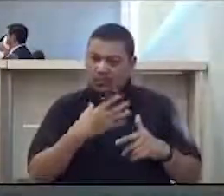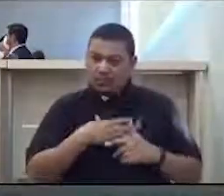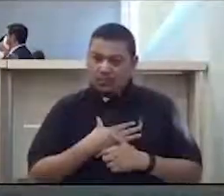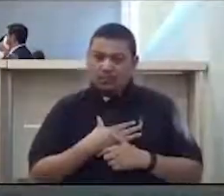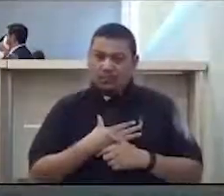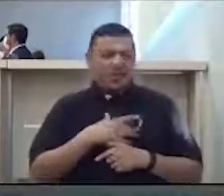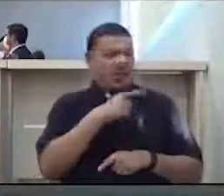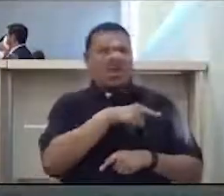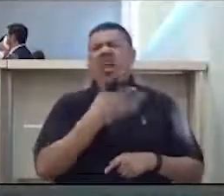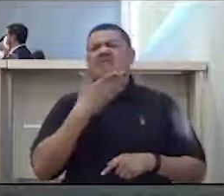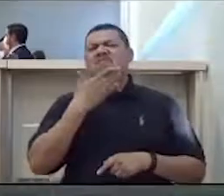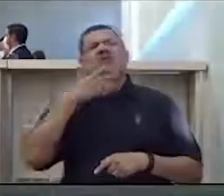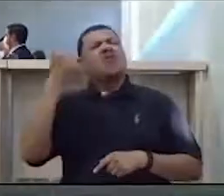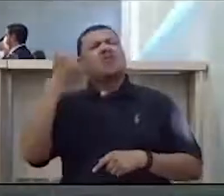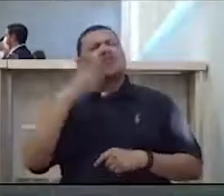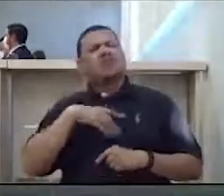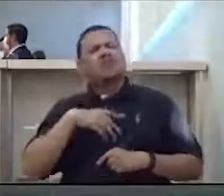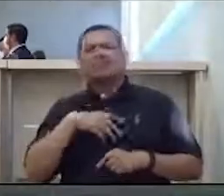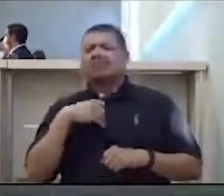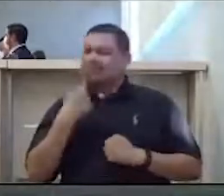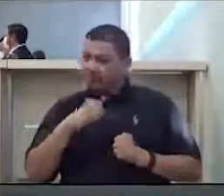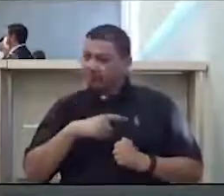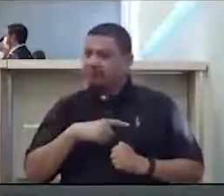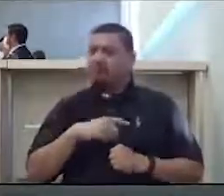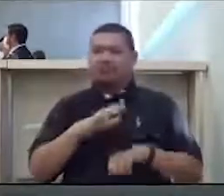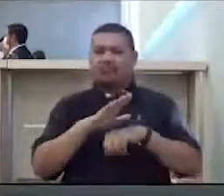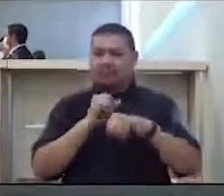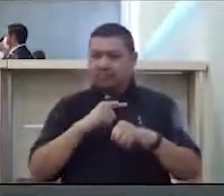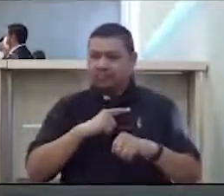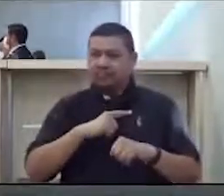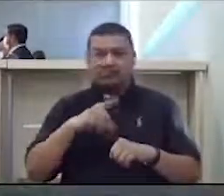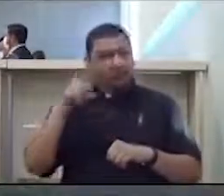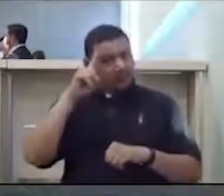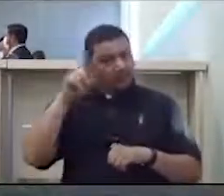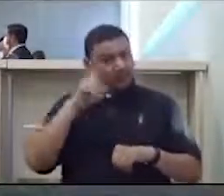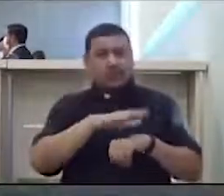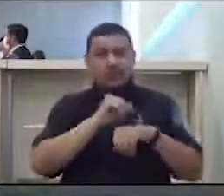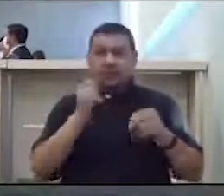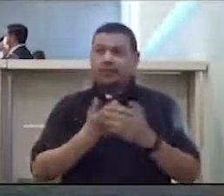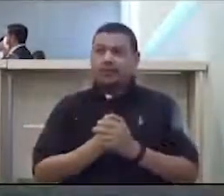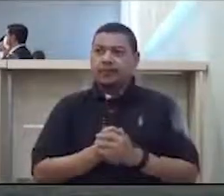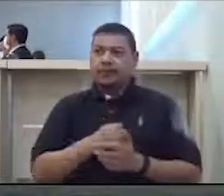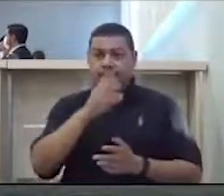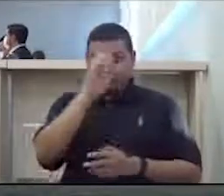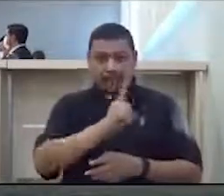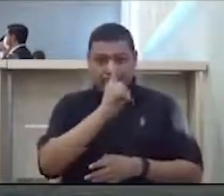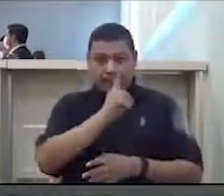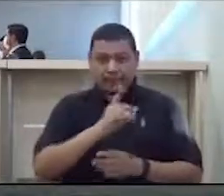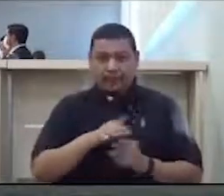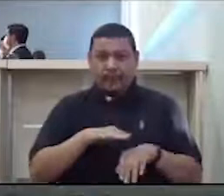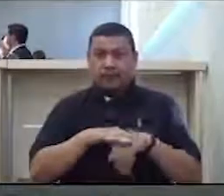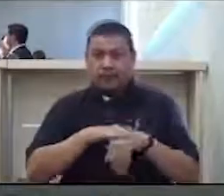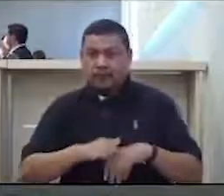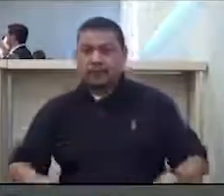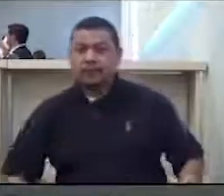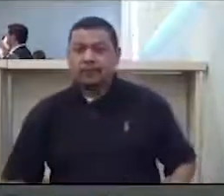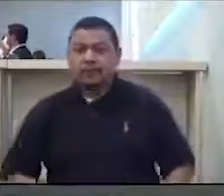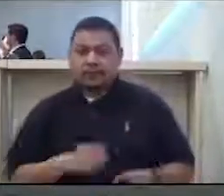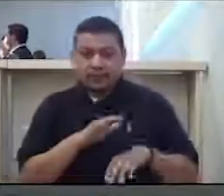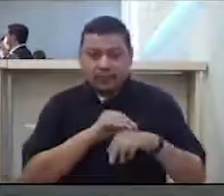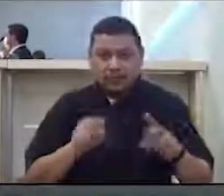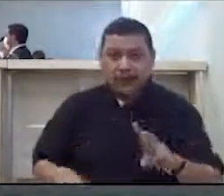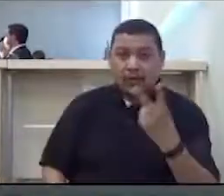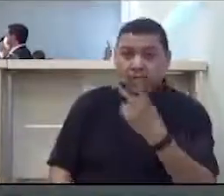melhor pessoa que tem. Tem que chamar ela também para vir aqui no dia da direção vir aqui, viu, vereadores? Vamos chamar essas